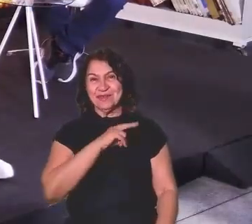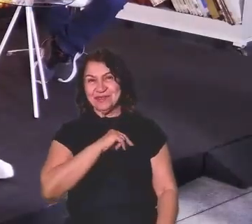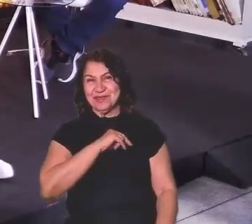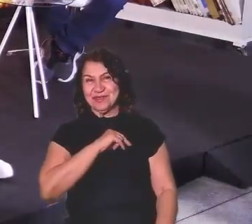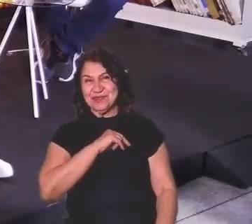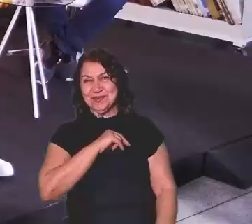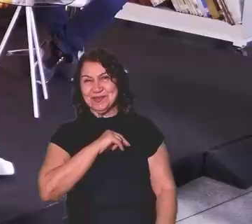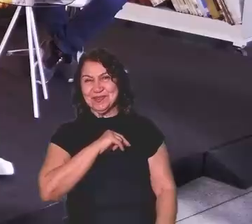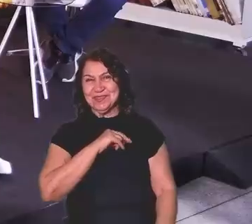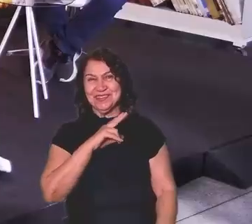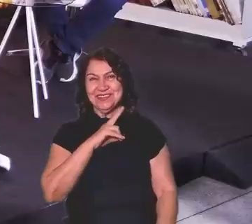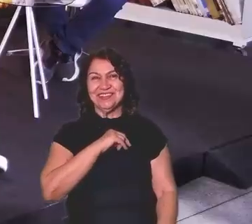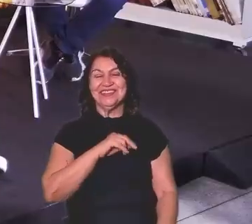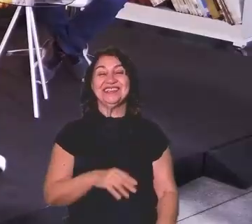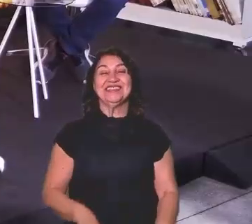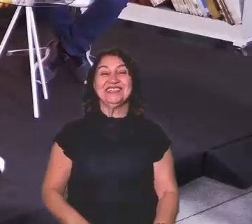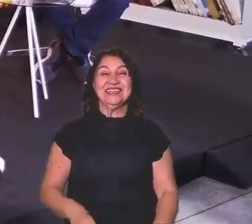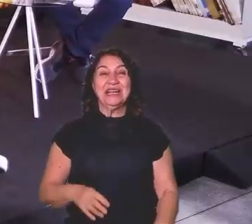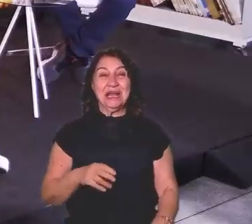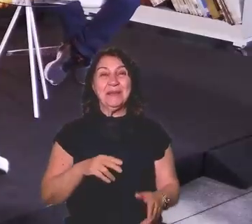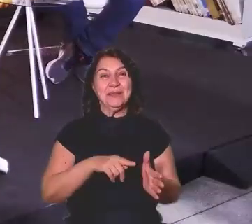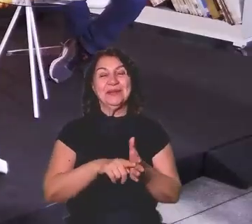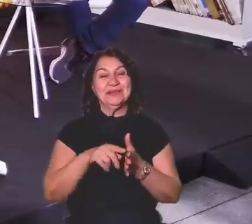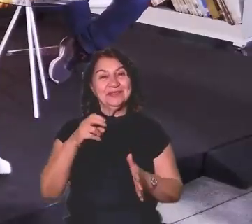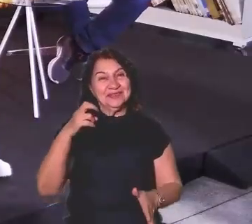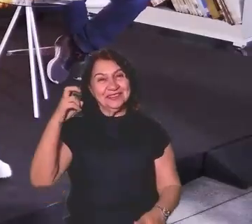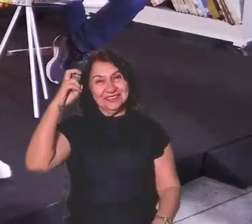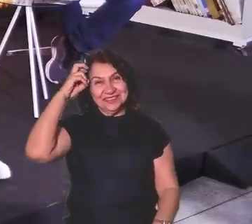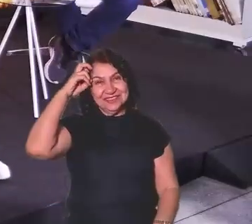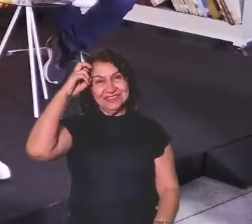Alguém falou, você pegou pesado, então é uma pergunta inteligente, hein?